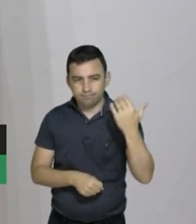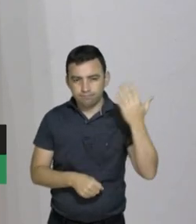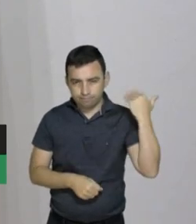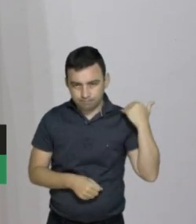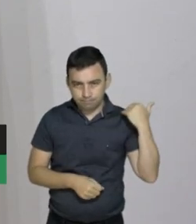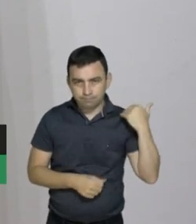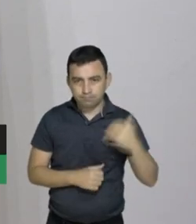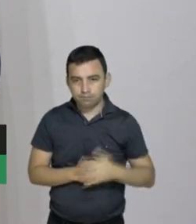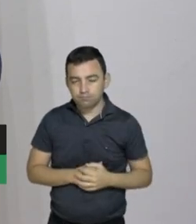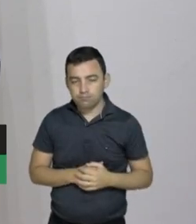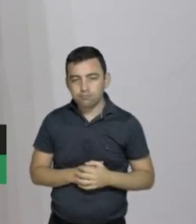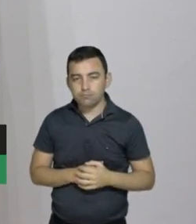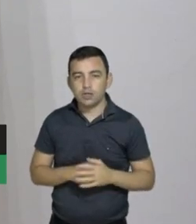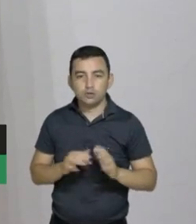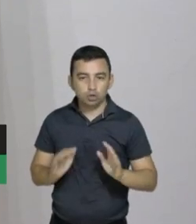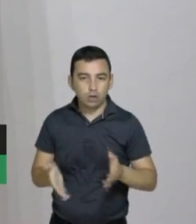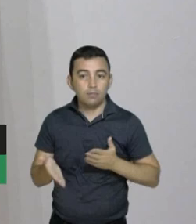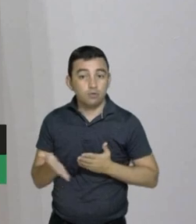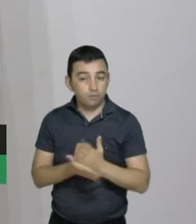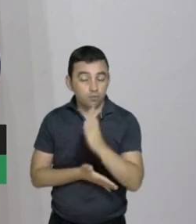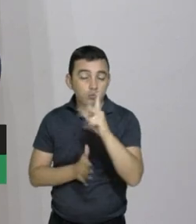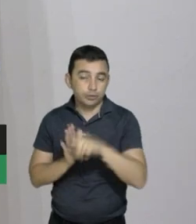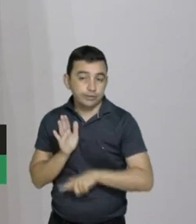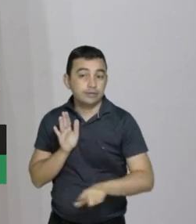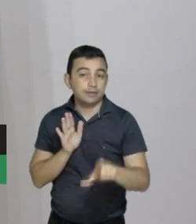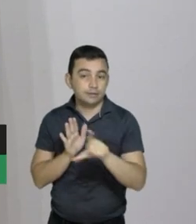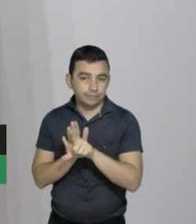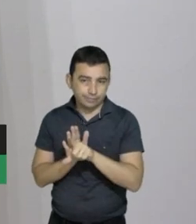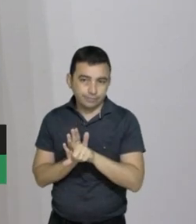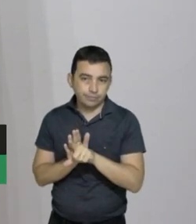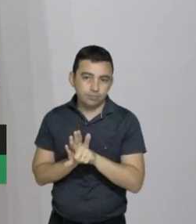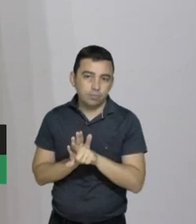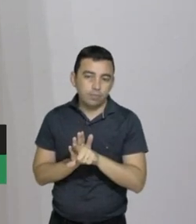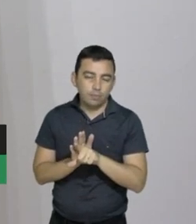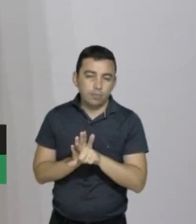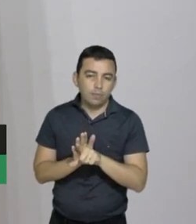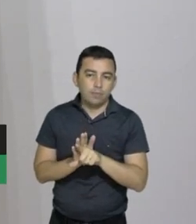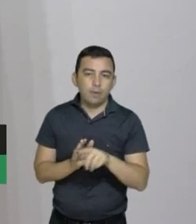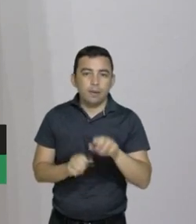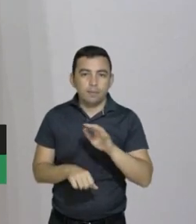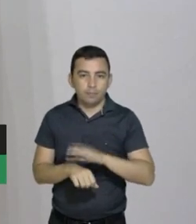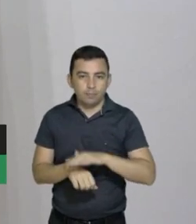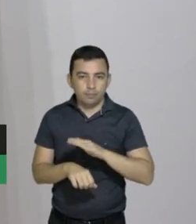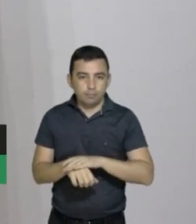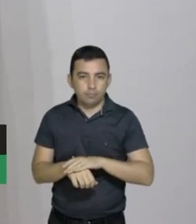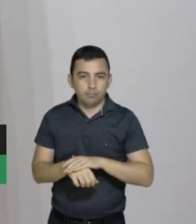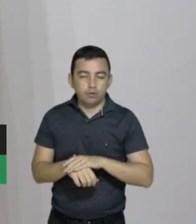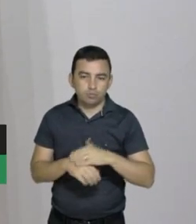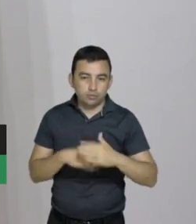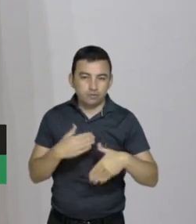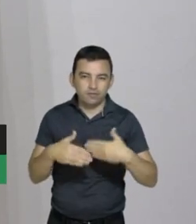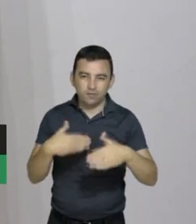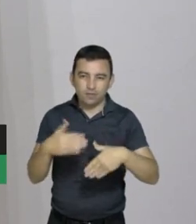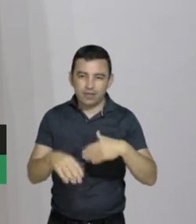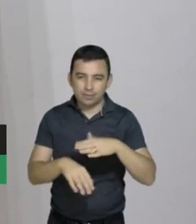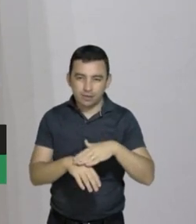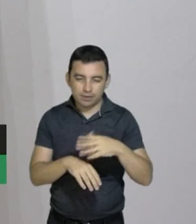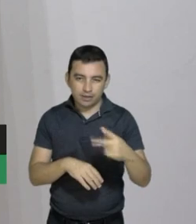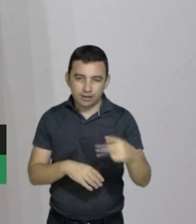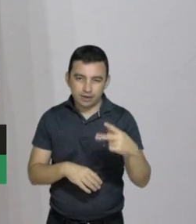nós aprovamos aqui um projeto de lei de autoria e construção da deputada carminatti